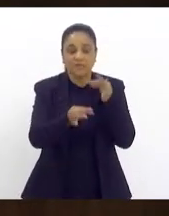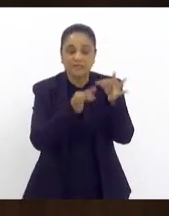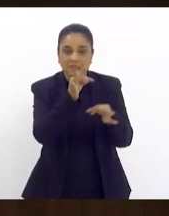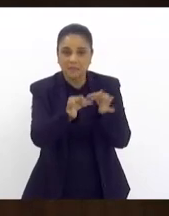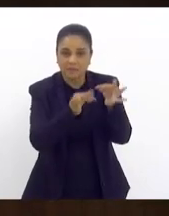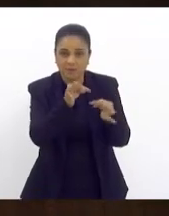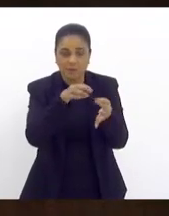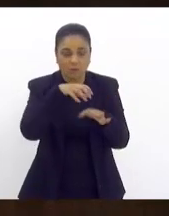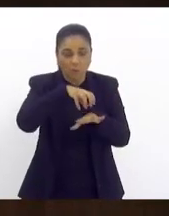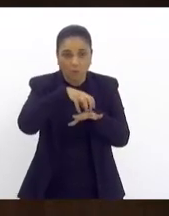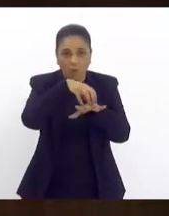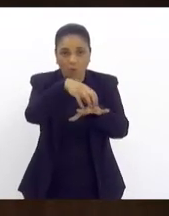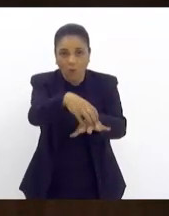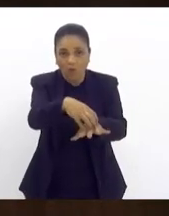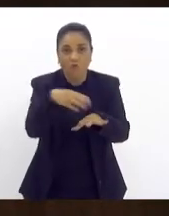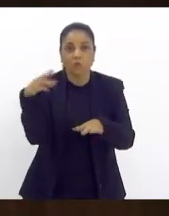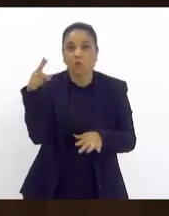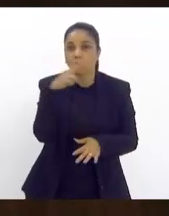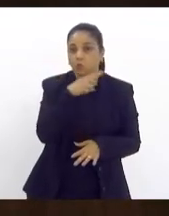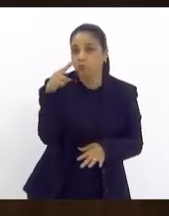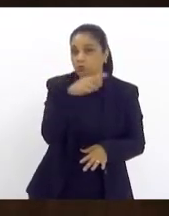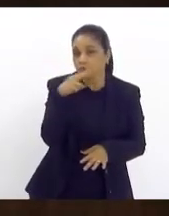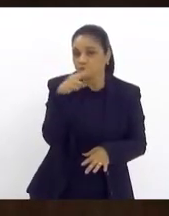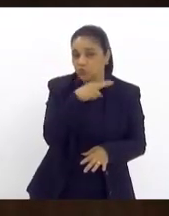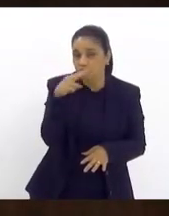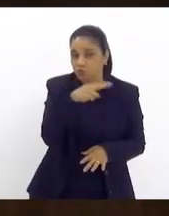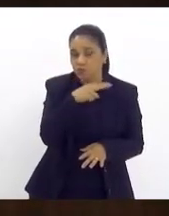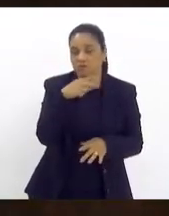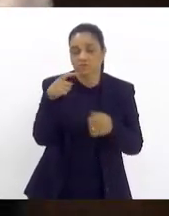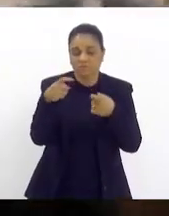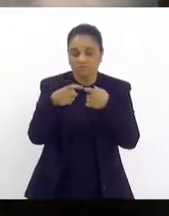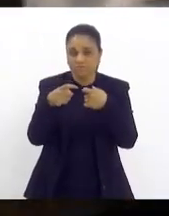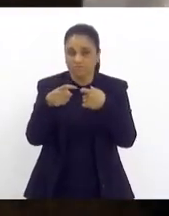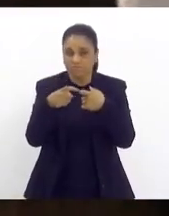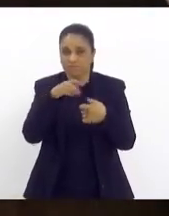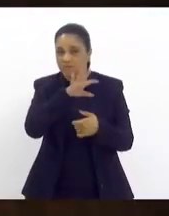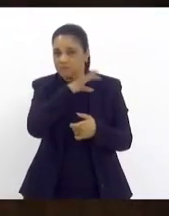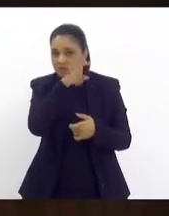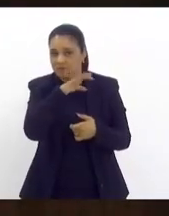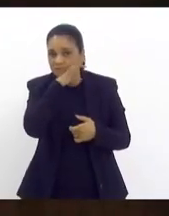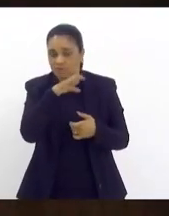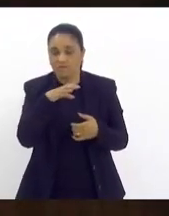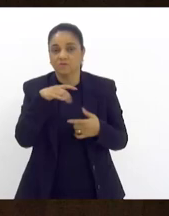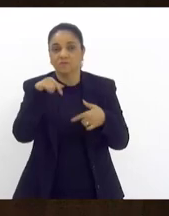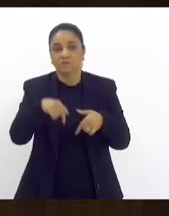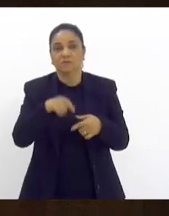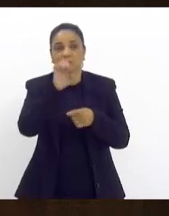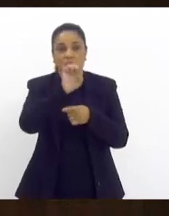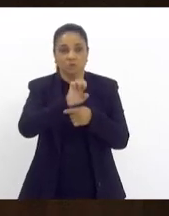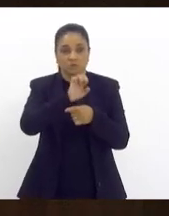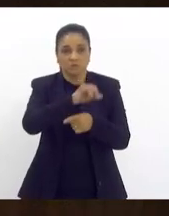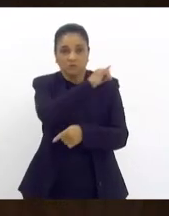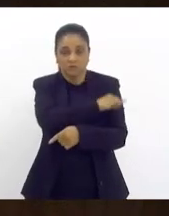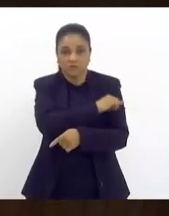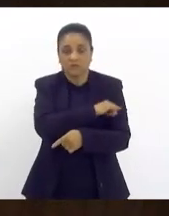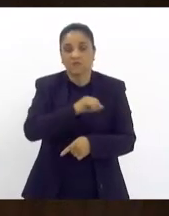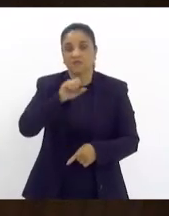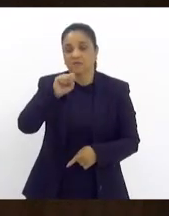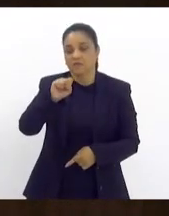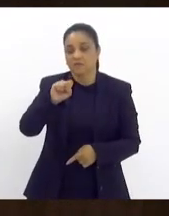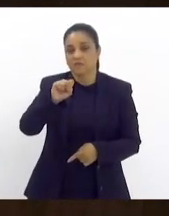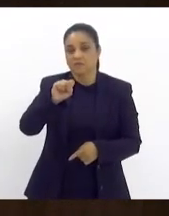atendimento de urgência emergência veterinária no Rio de Janeiro Samu vrj